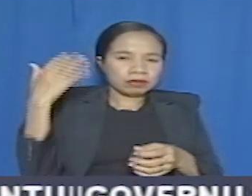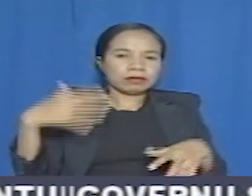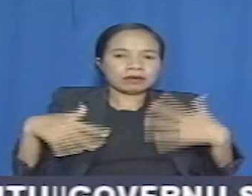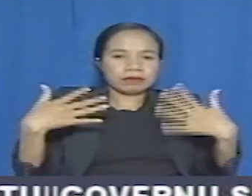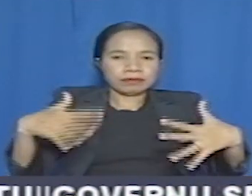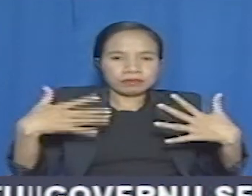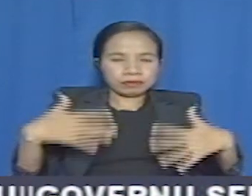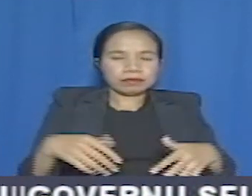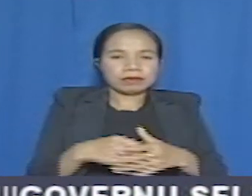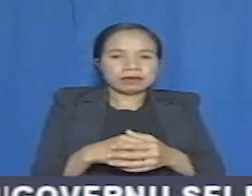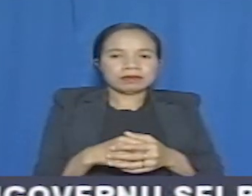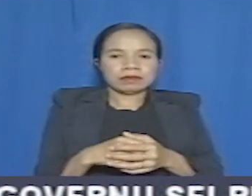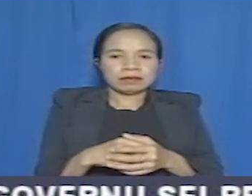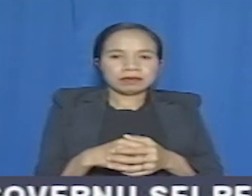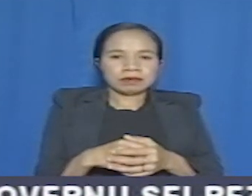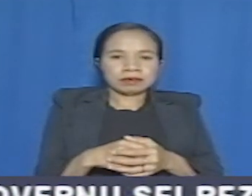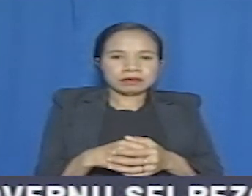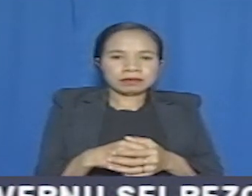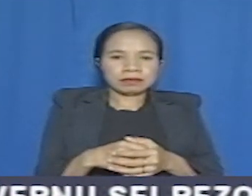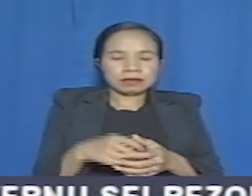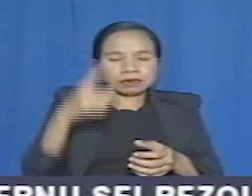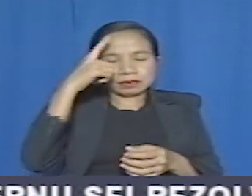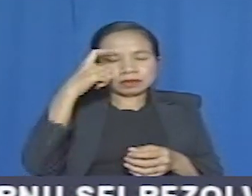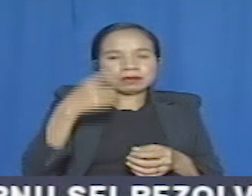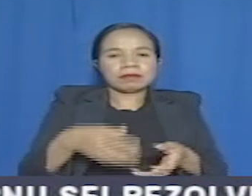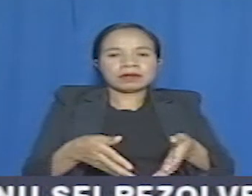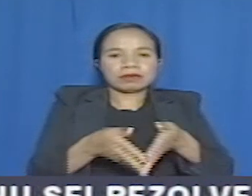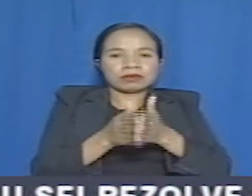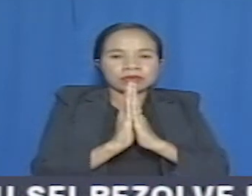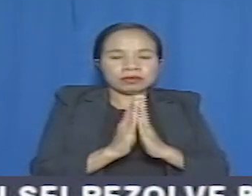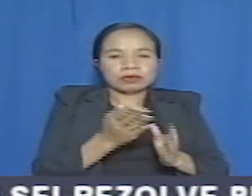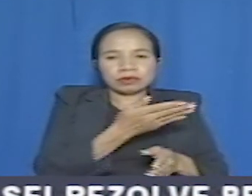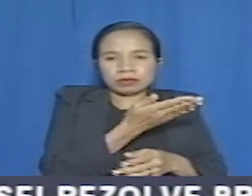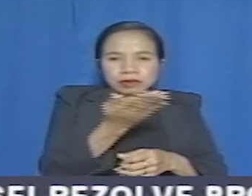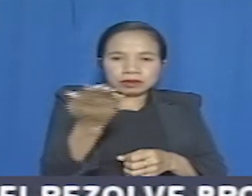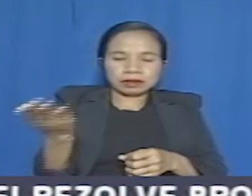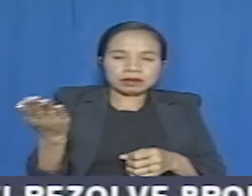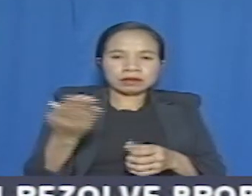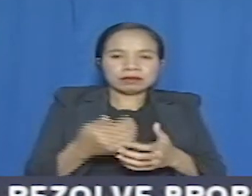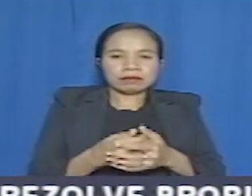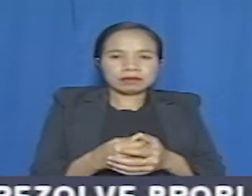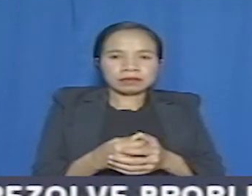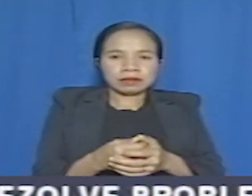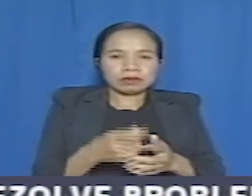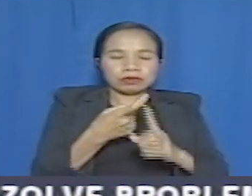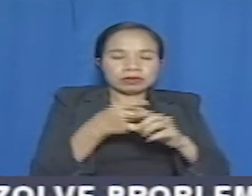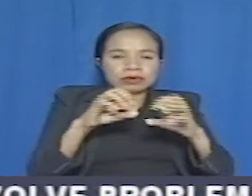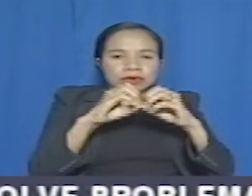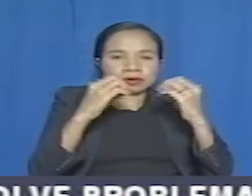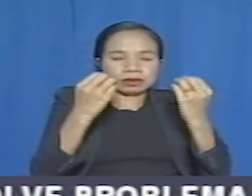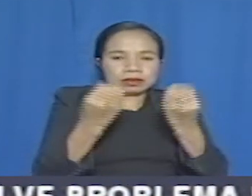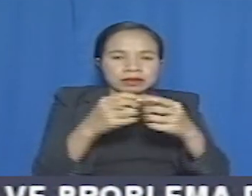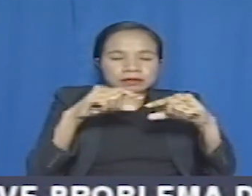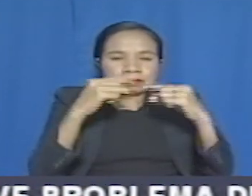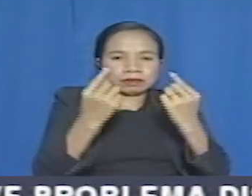resistencia al romano. Familia de los rusos, ahí mis líderes, y se atendía,